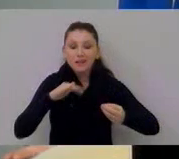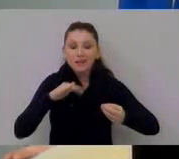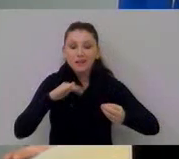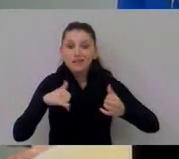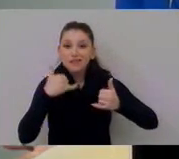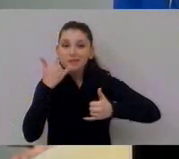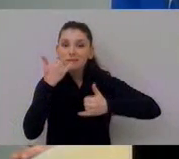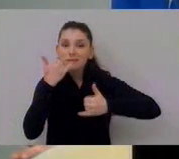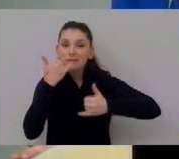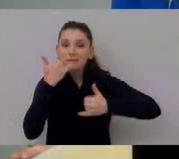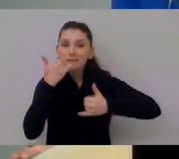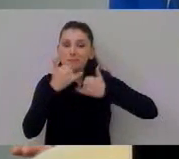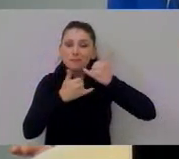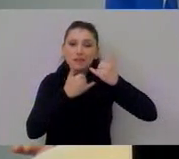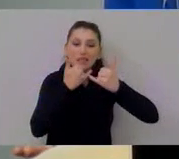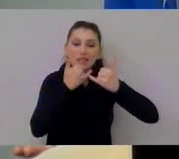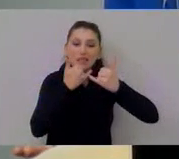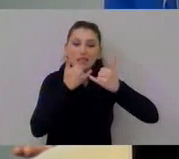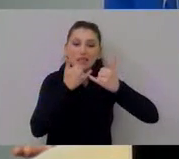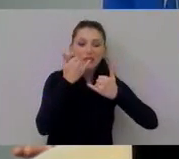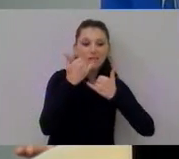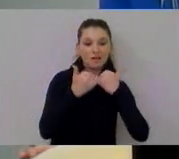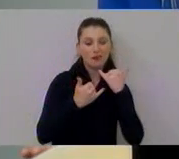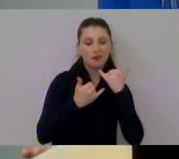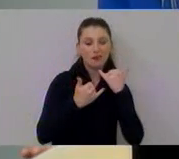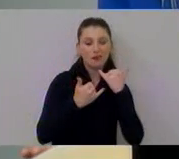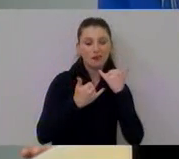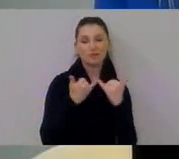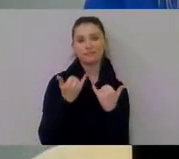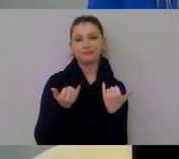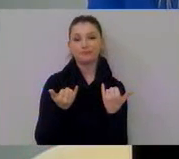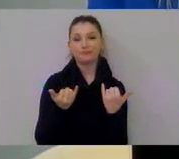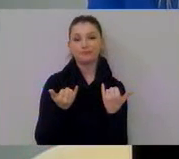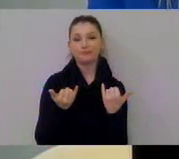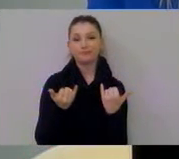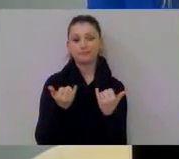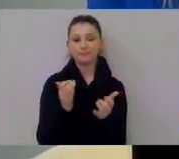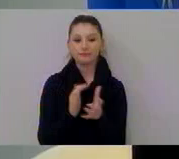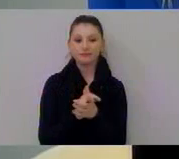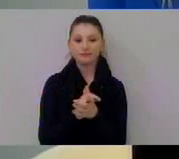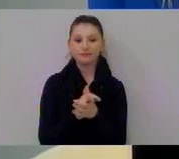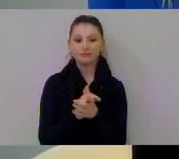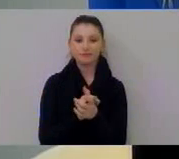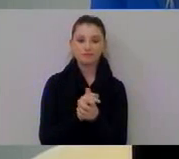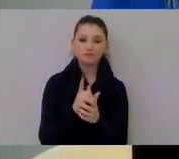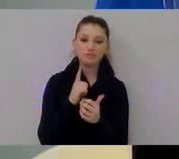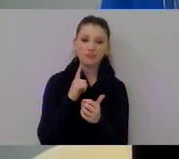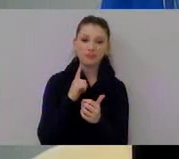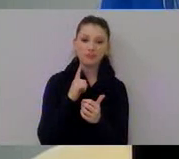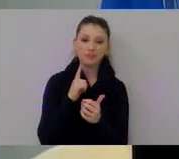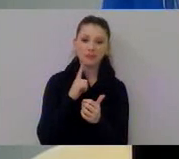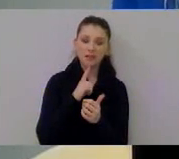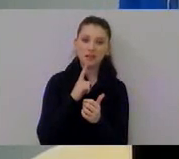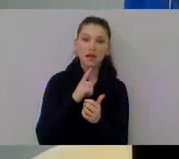Né? Nós temos relatos aí dos professores e